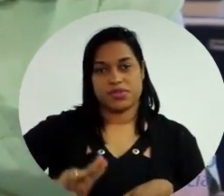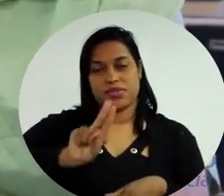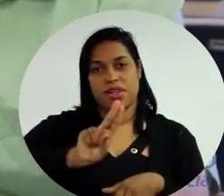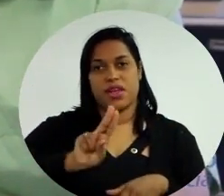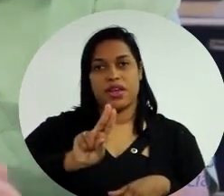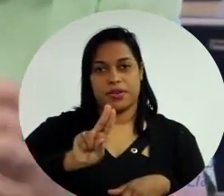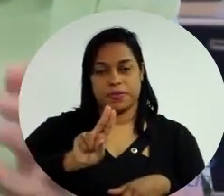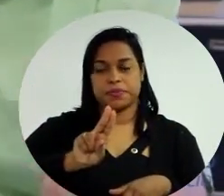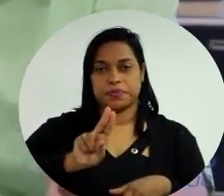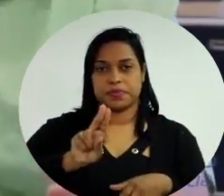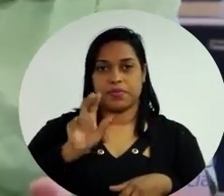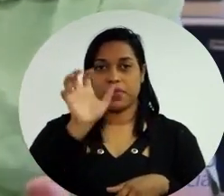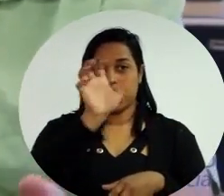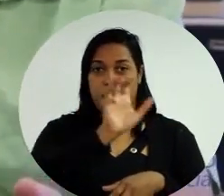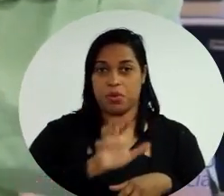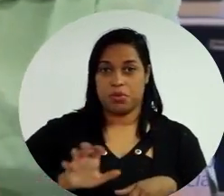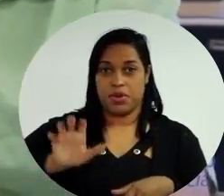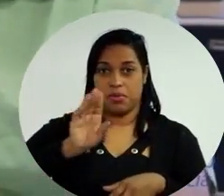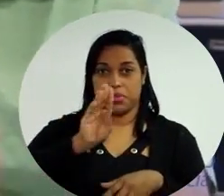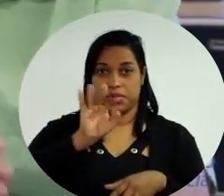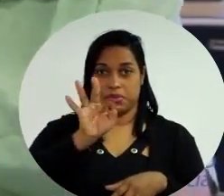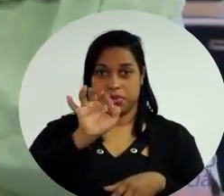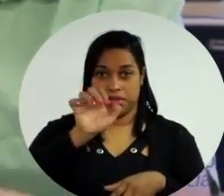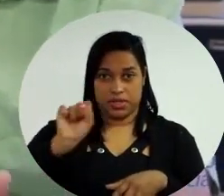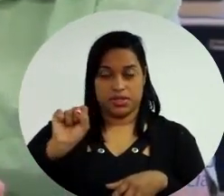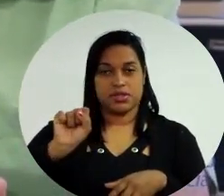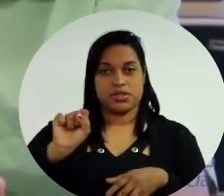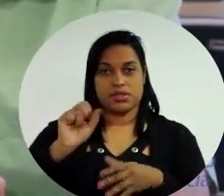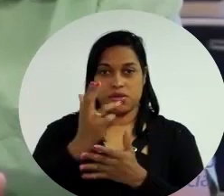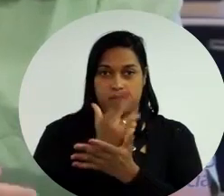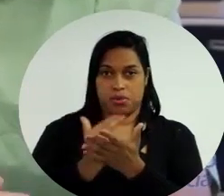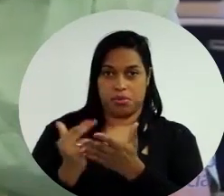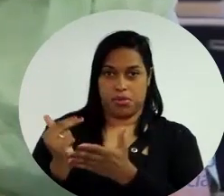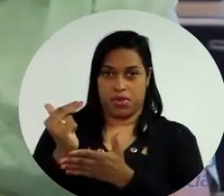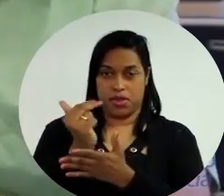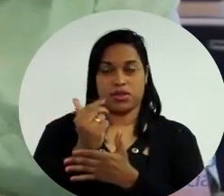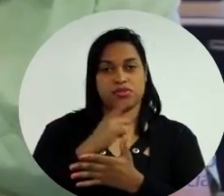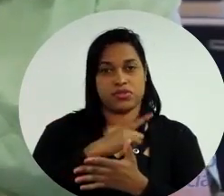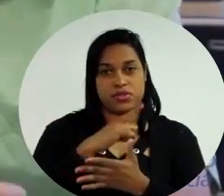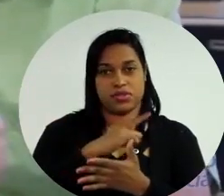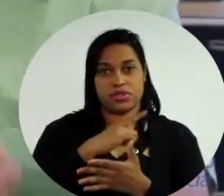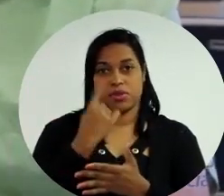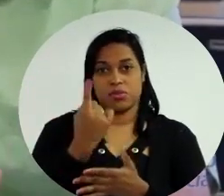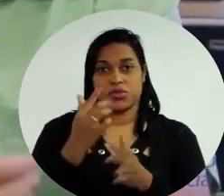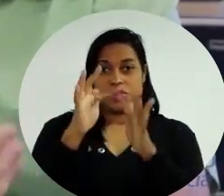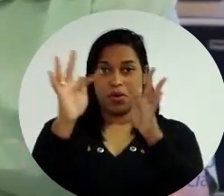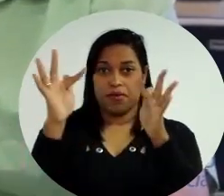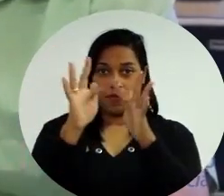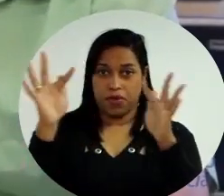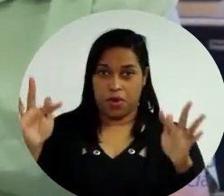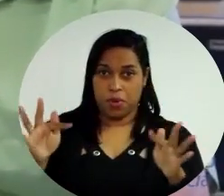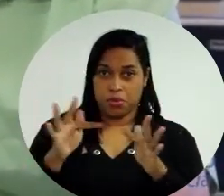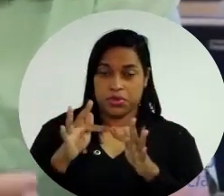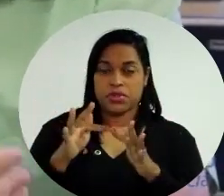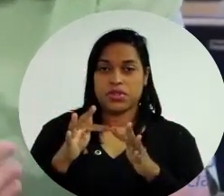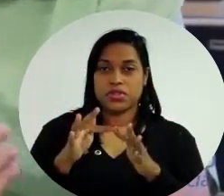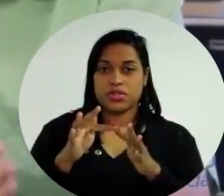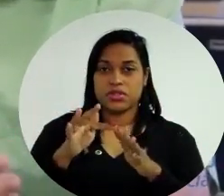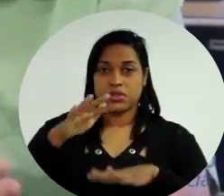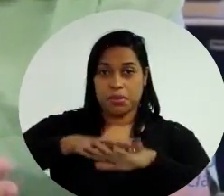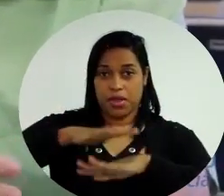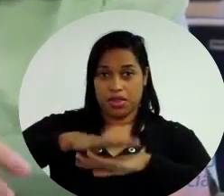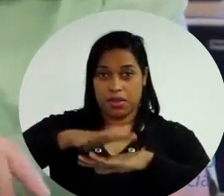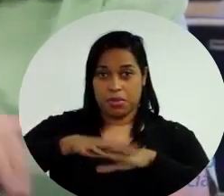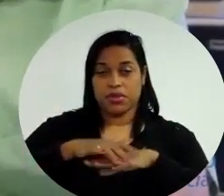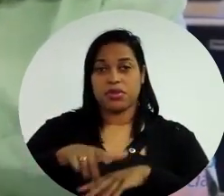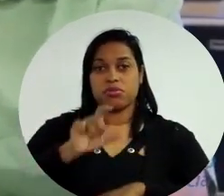utilizar um mapa de bits para compor uma imagem, temos então fórmulas aritméticas que